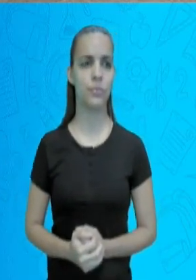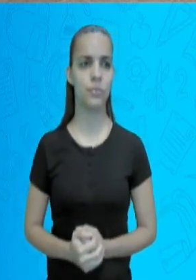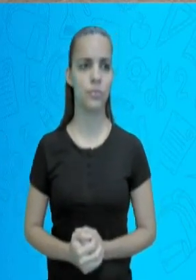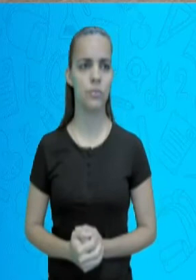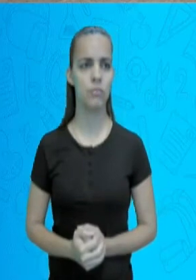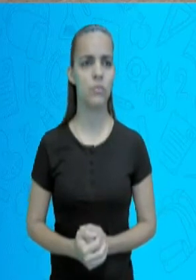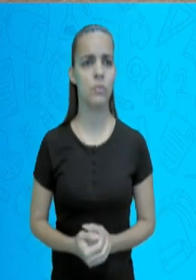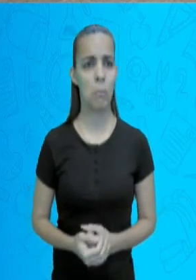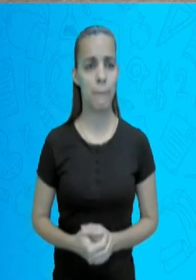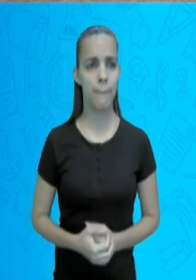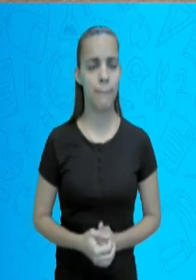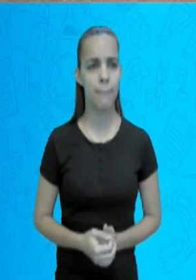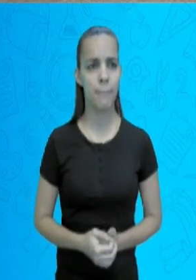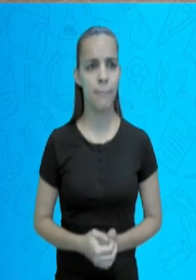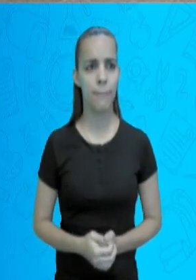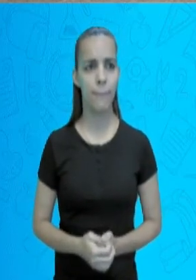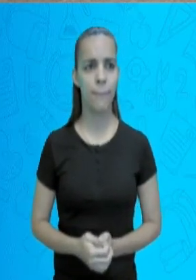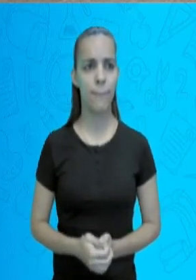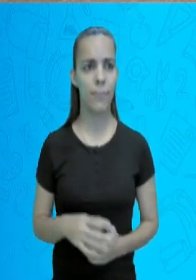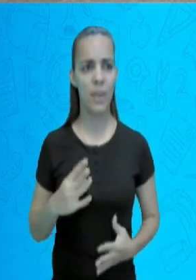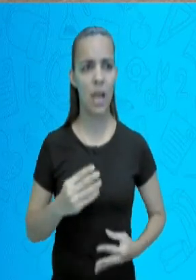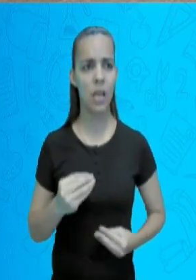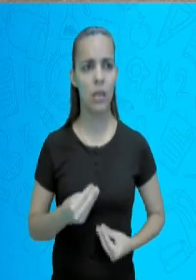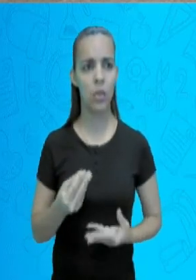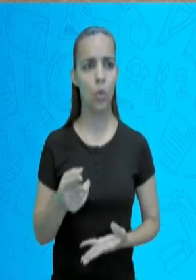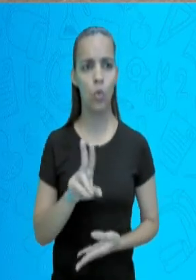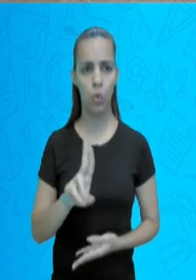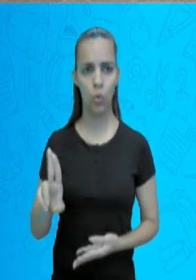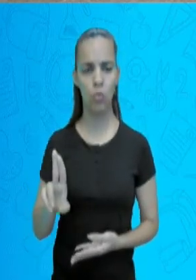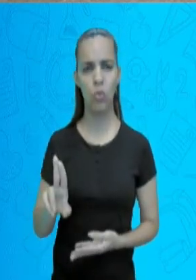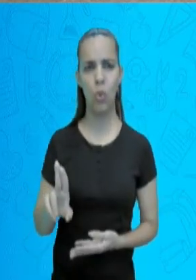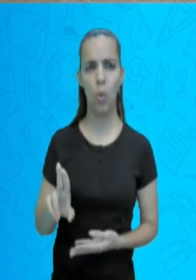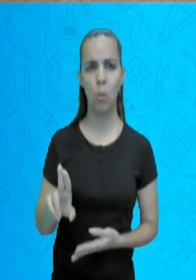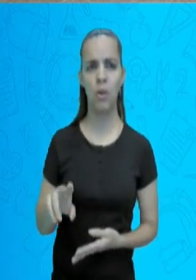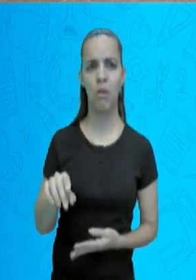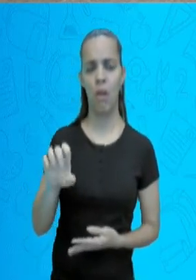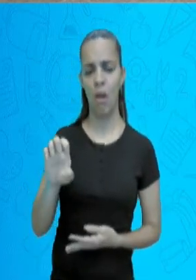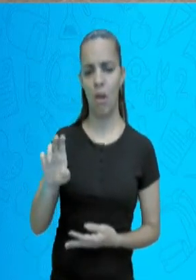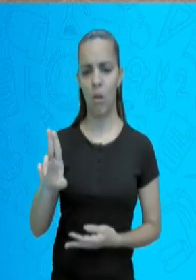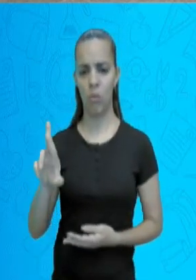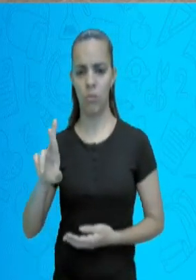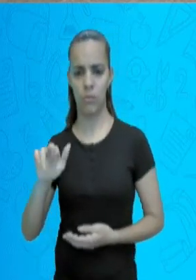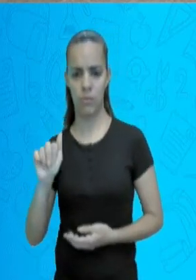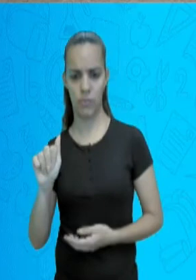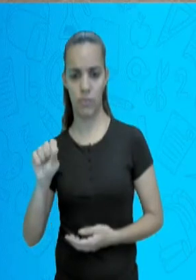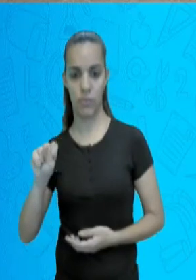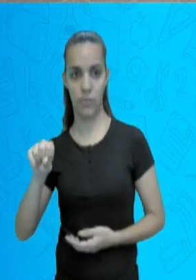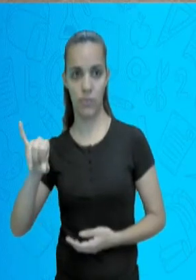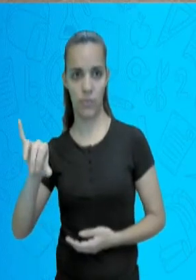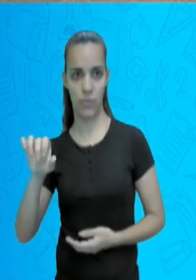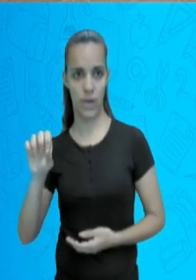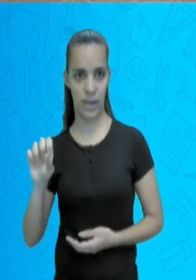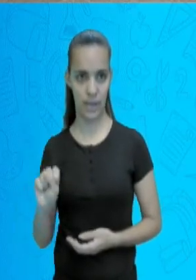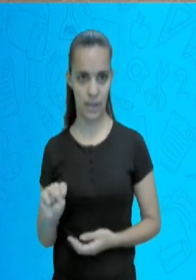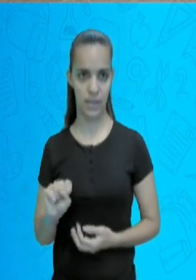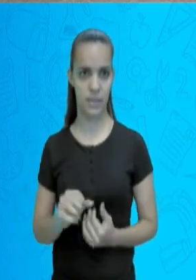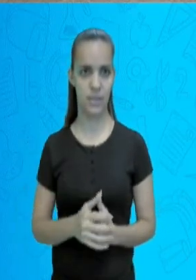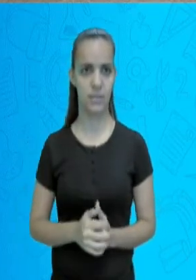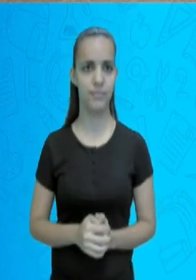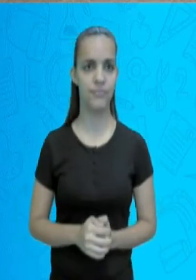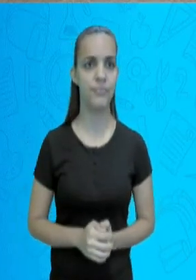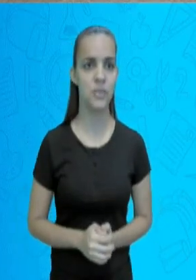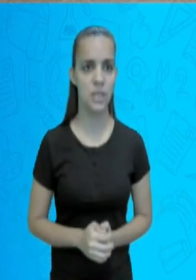estudiosos dão o nome de Eurásia, grande península da Ásia é a